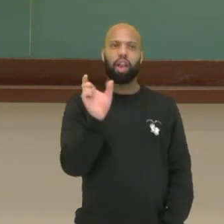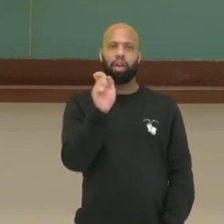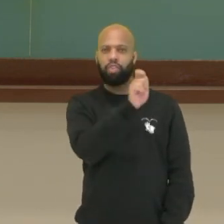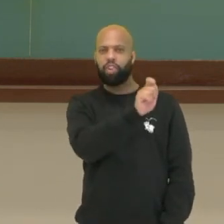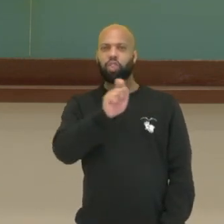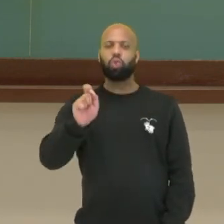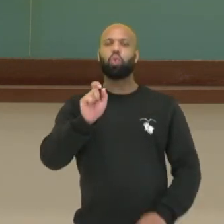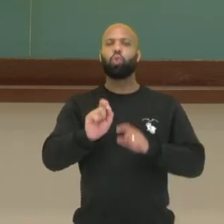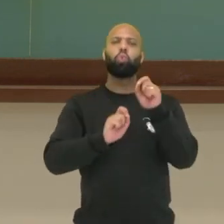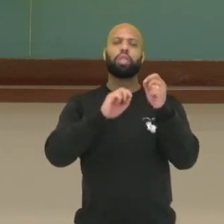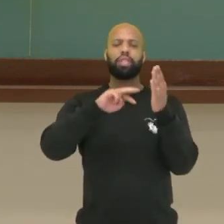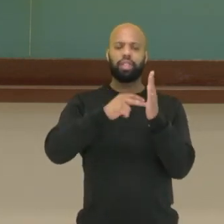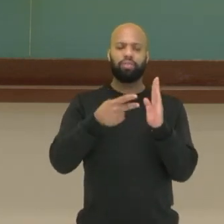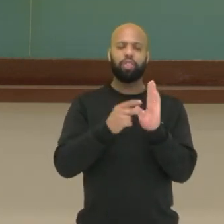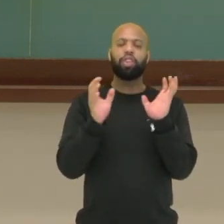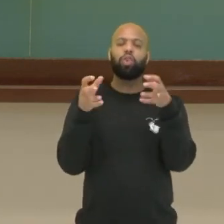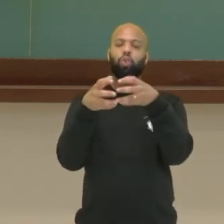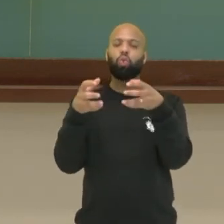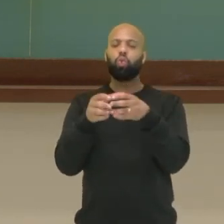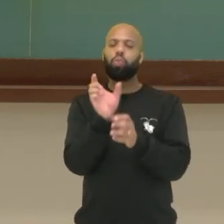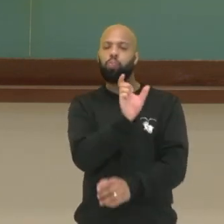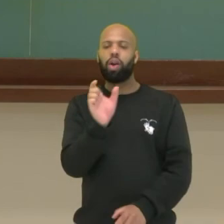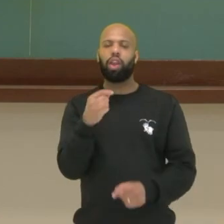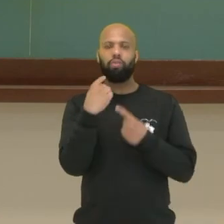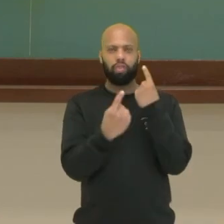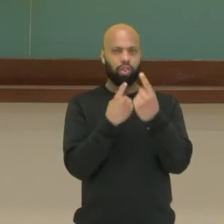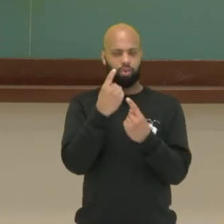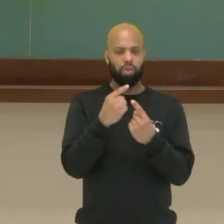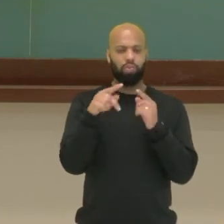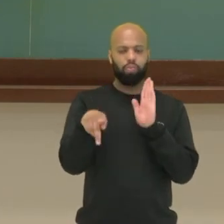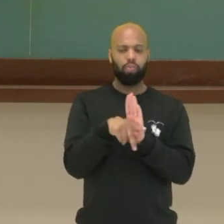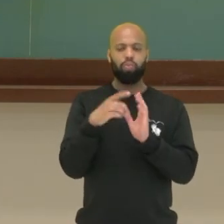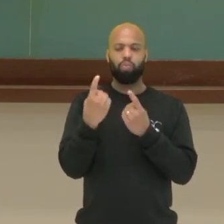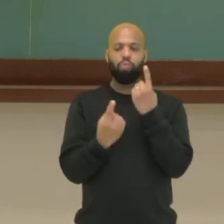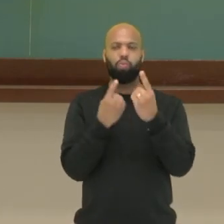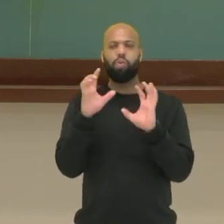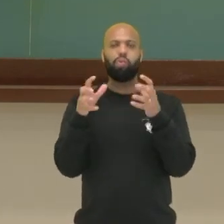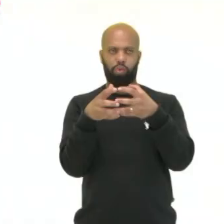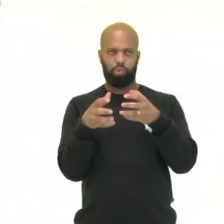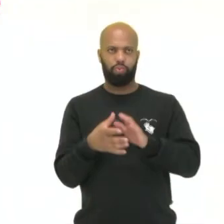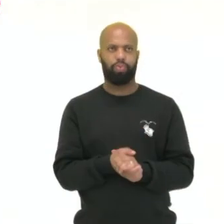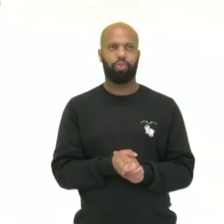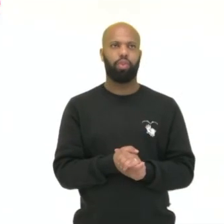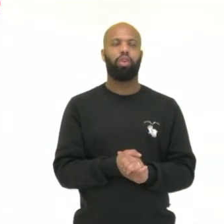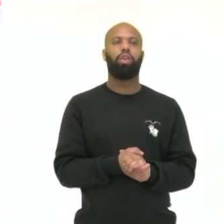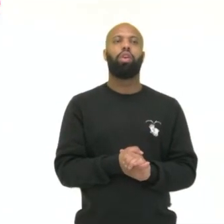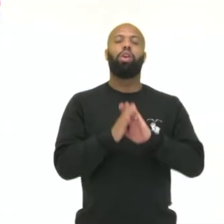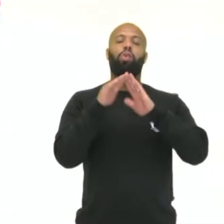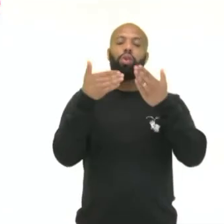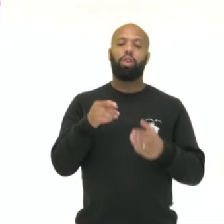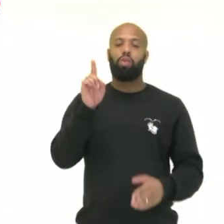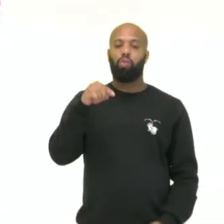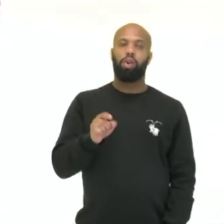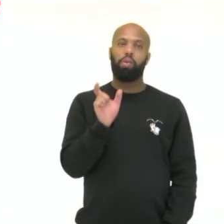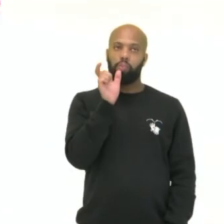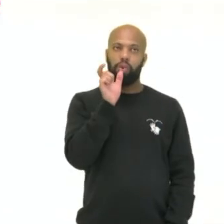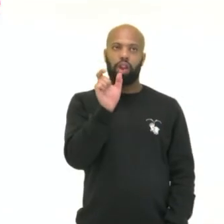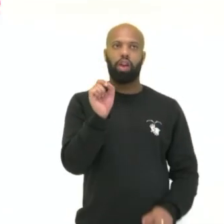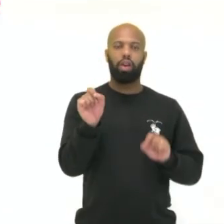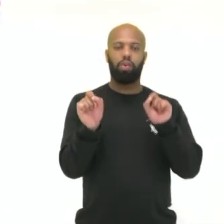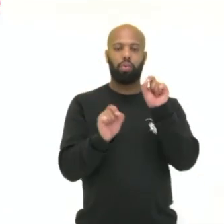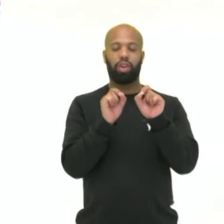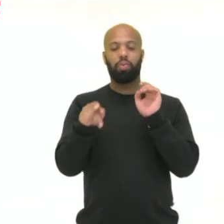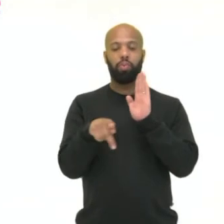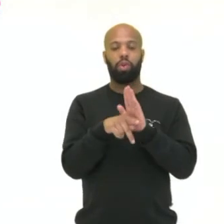que elas são? Qual classe gramatical elas são? Pertence a qual? Vejam ali. Então, elas são verbos e contribuem